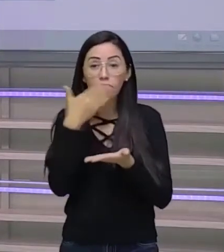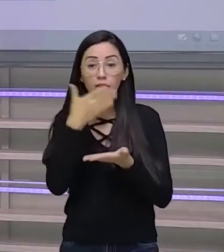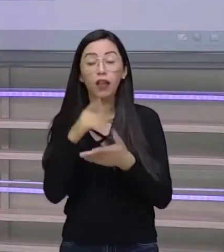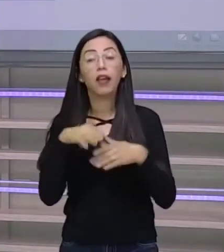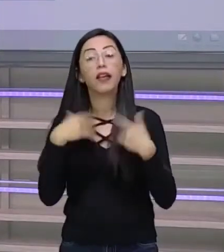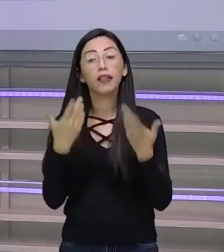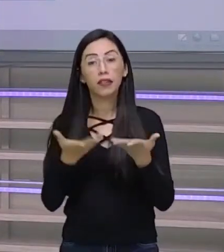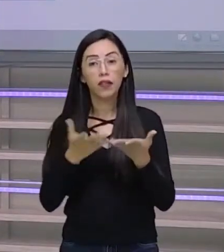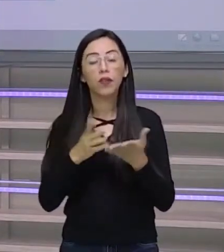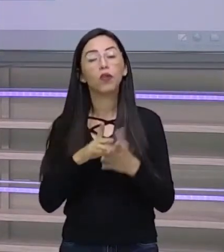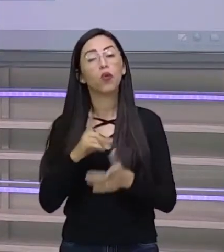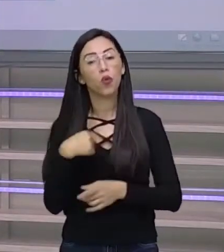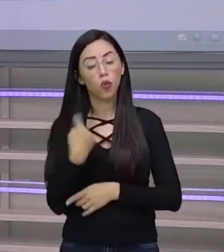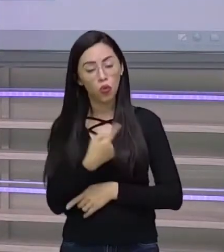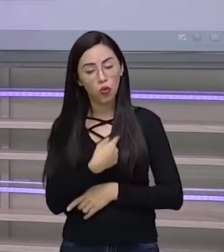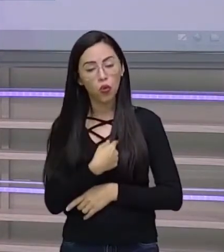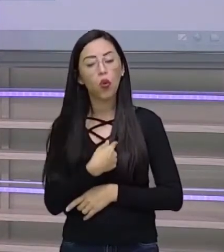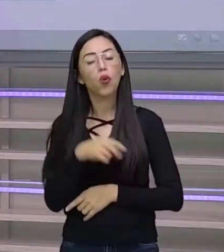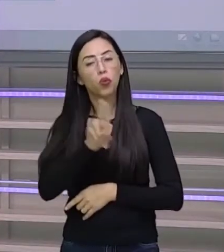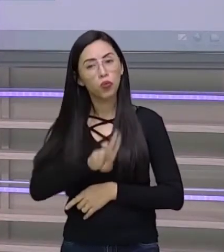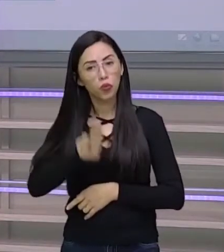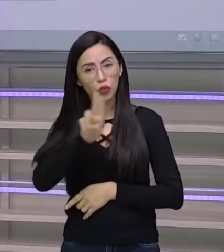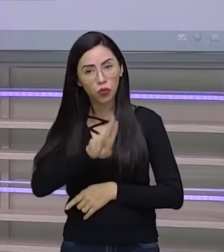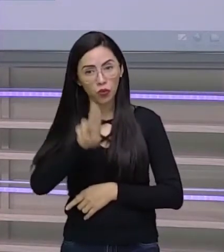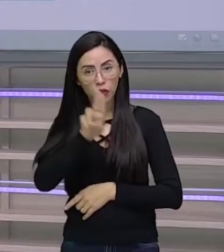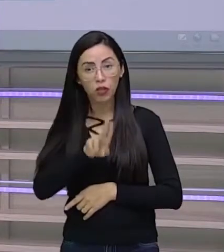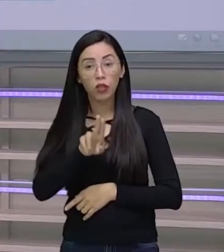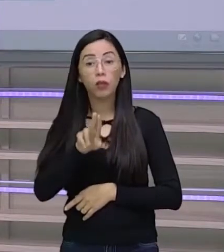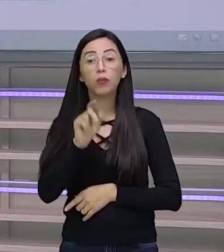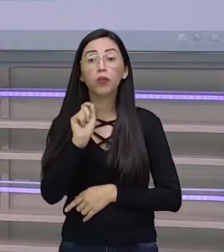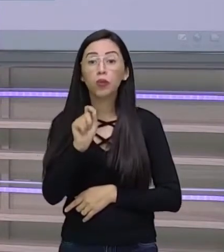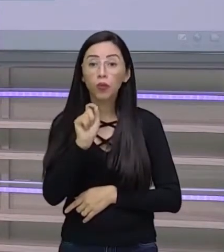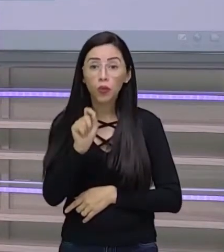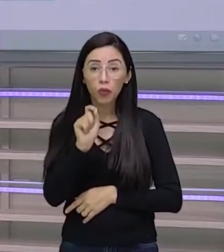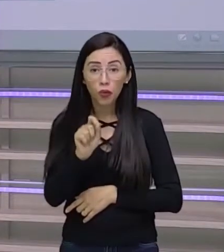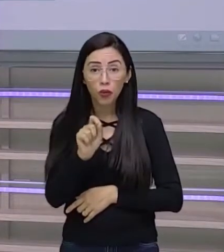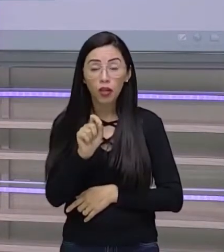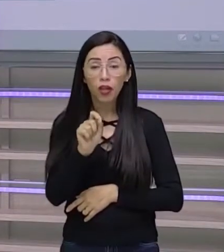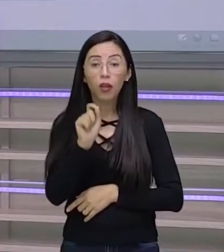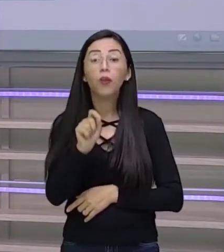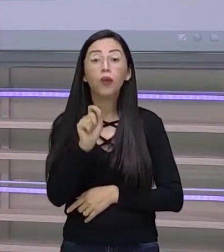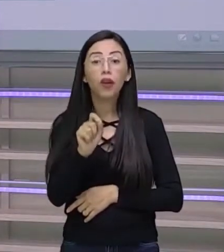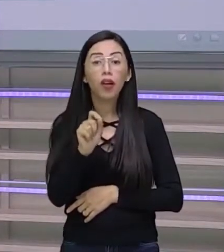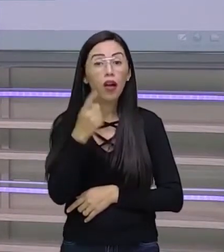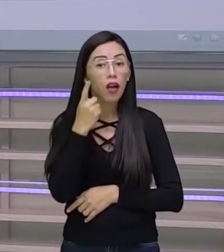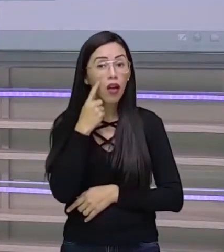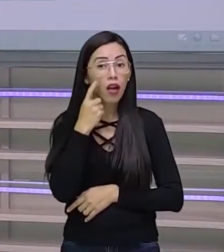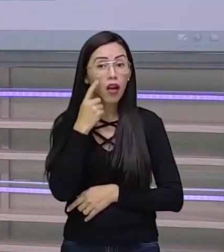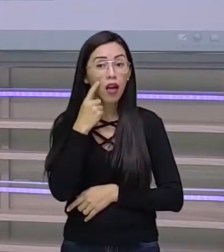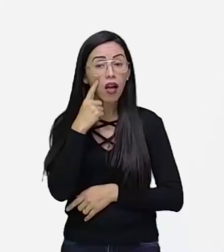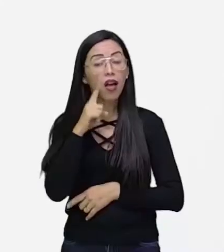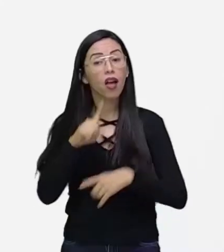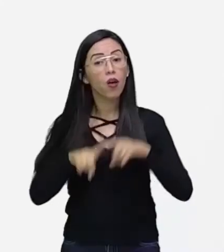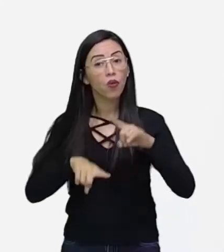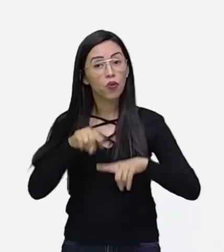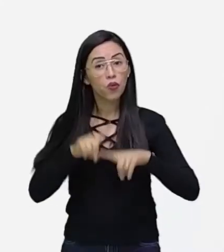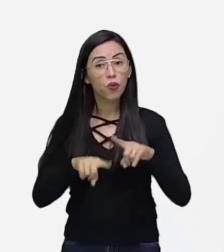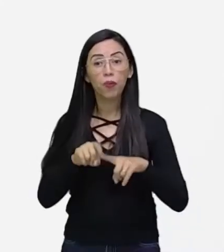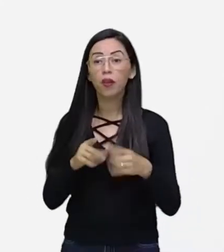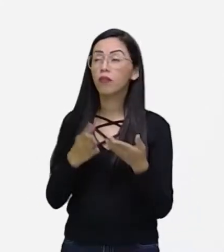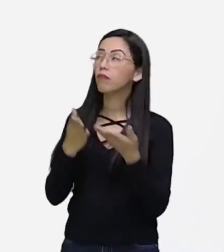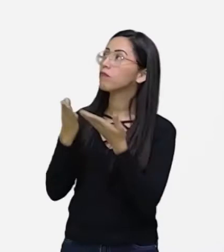usamos o quê para medir? Alguns nós utilizamos o quê? A balança. Então, o principal